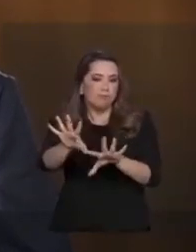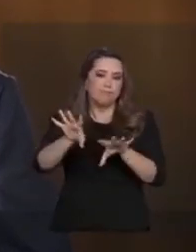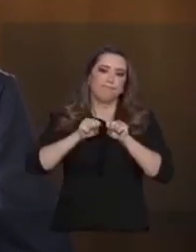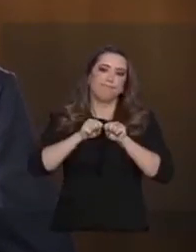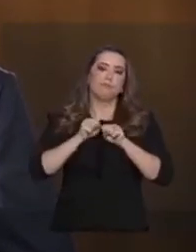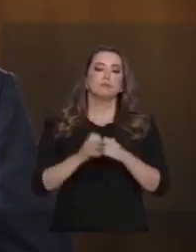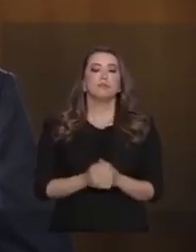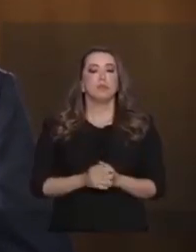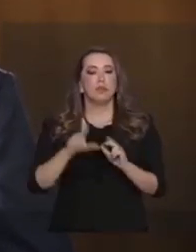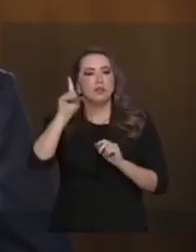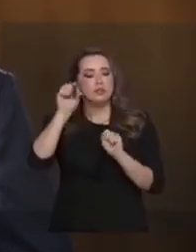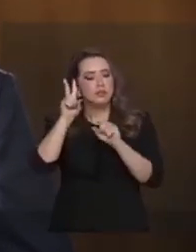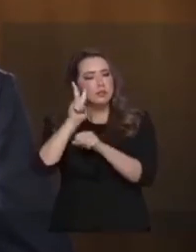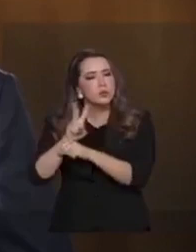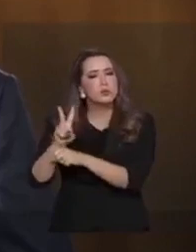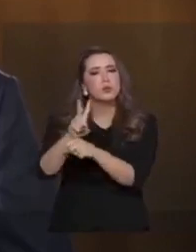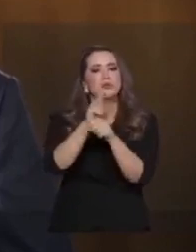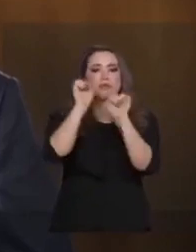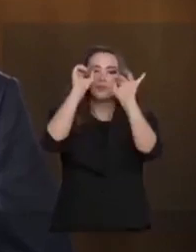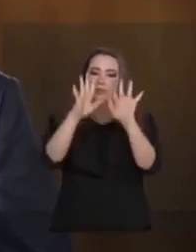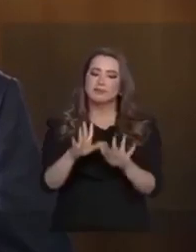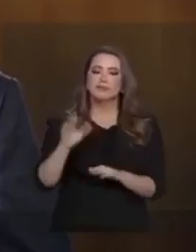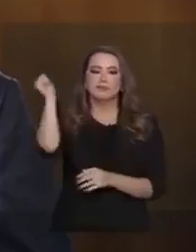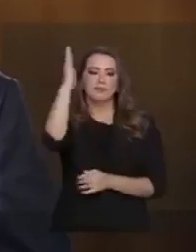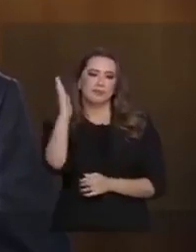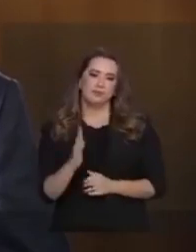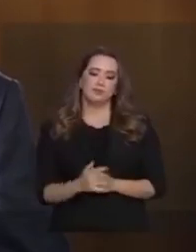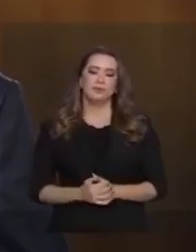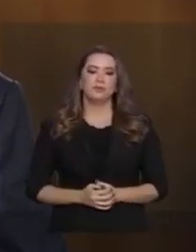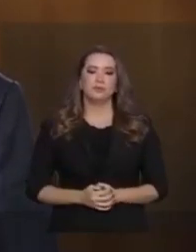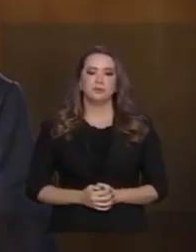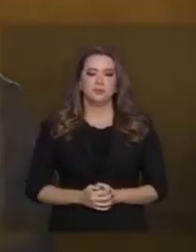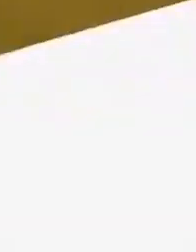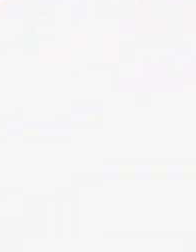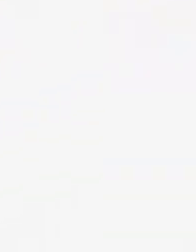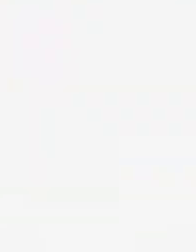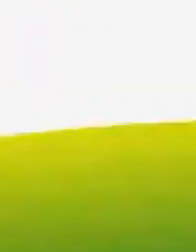prevenção. Que Deus nos proteja e abençoe o nosso Brasil.